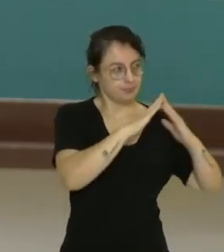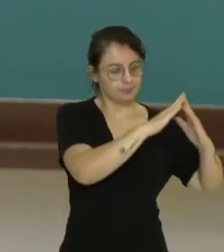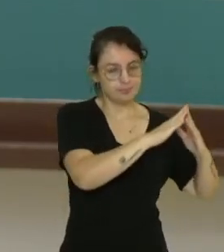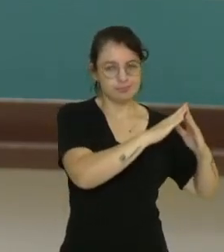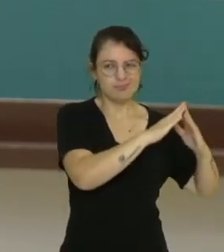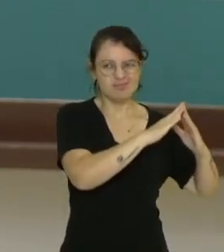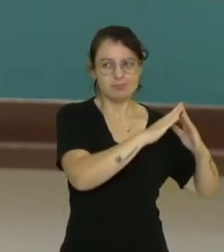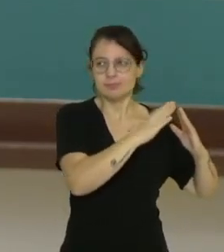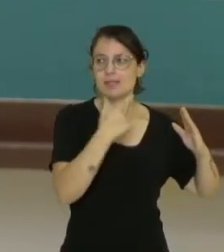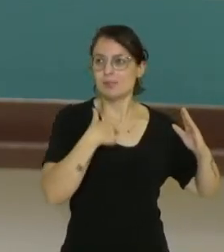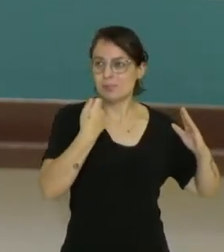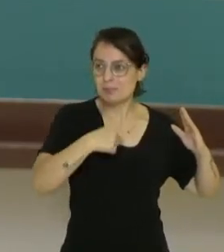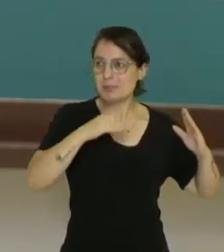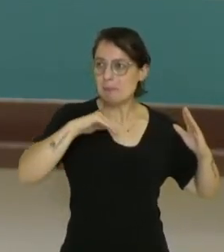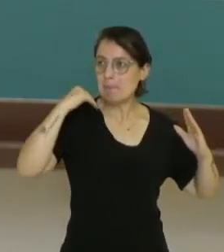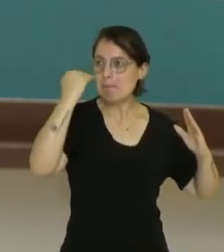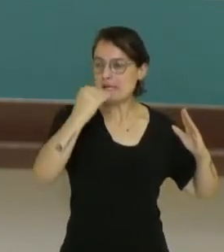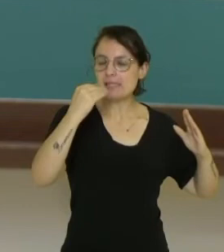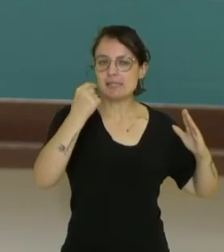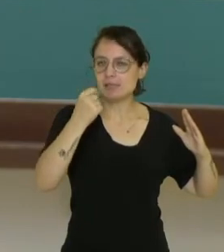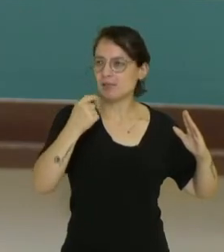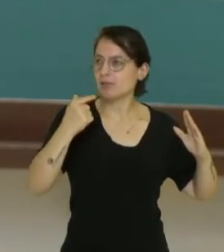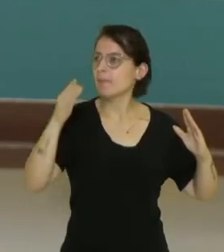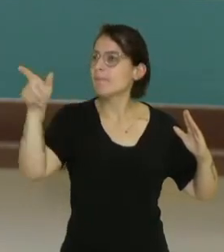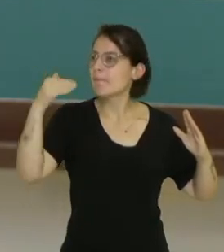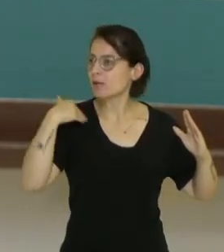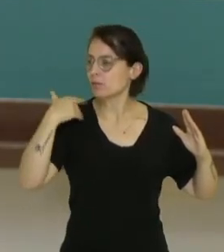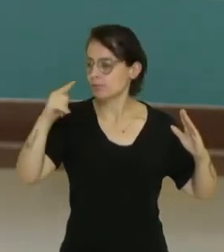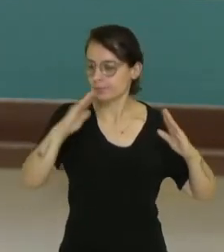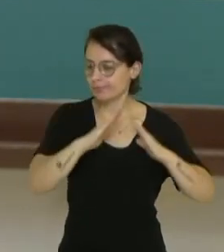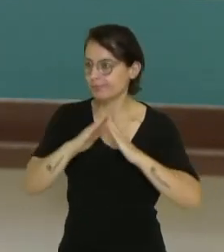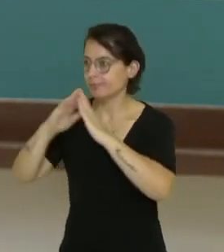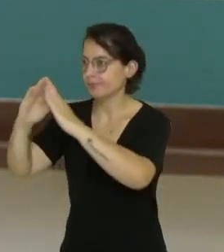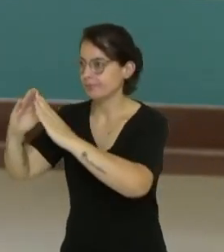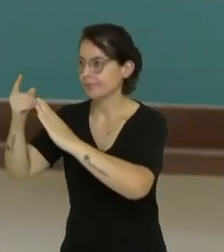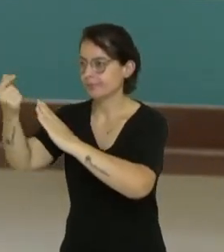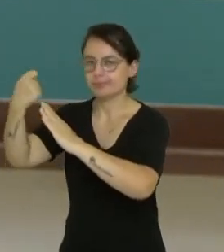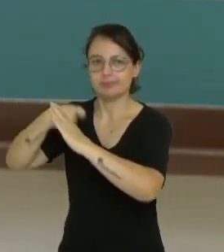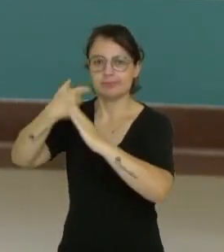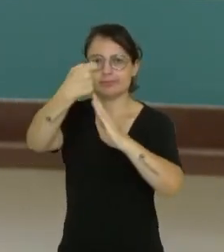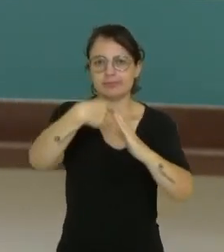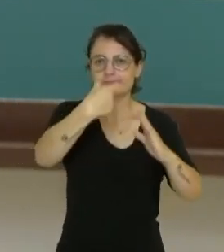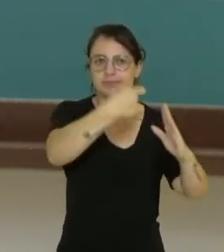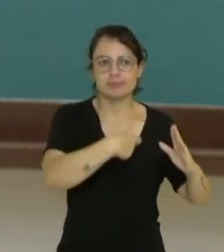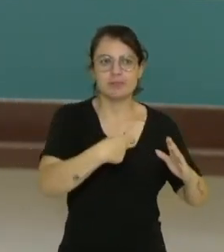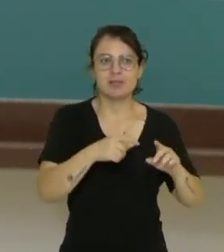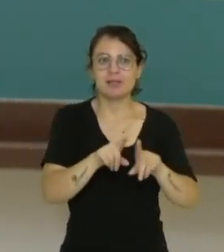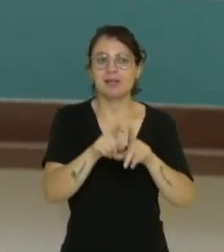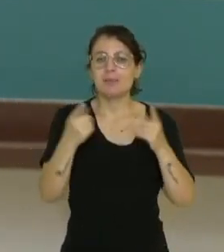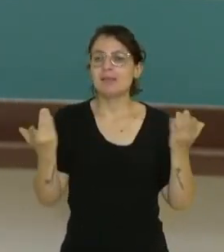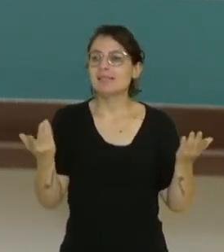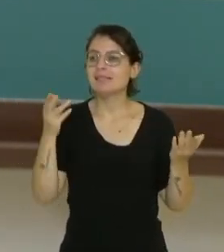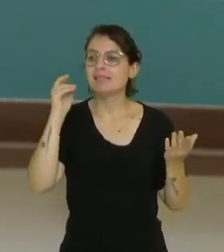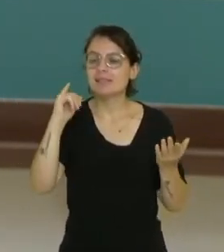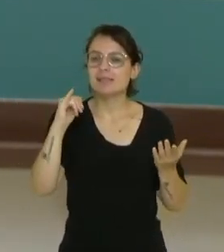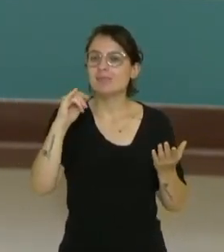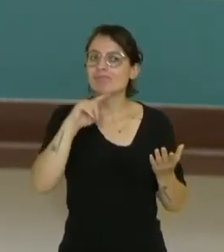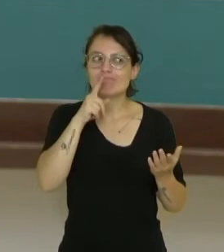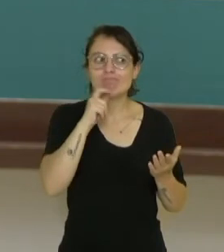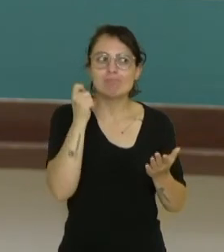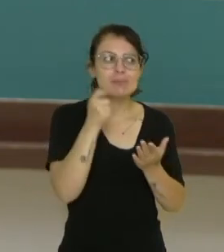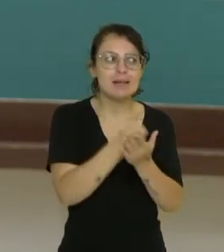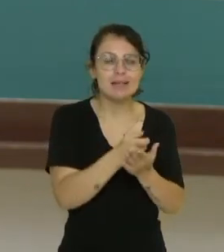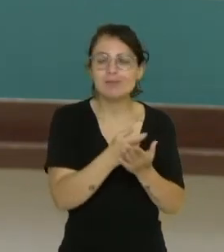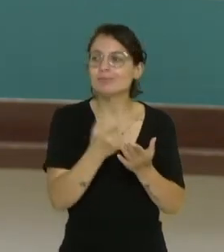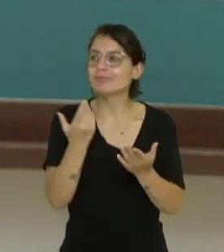hipotecavam no banco A, no banco B, no banco C e no banco D. E aí, no final das contas, para quem vai a casa se não houver pagamento